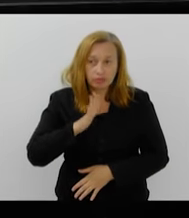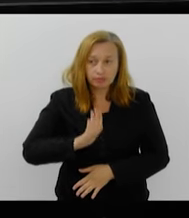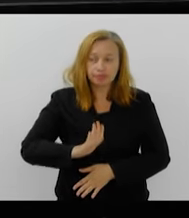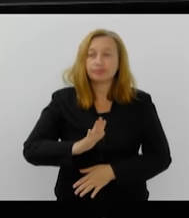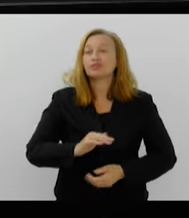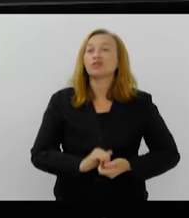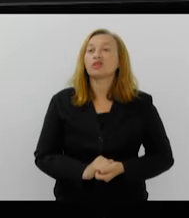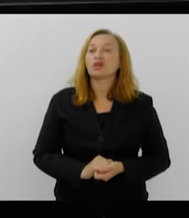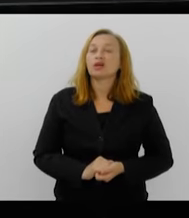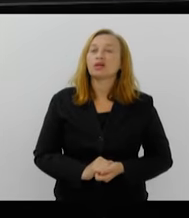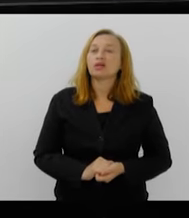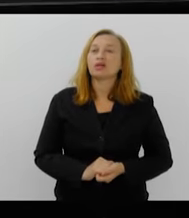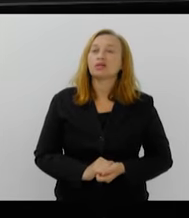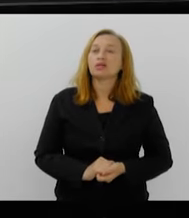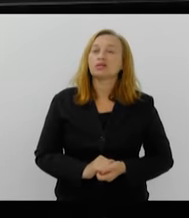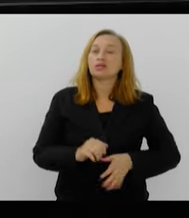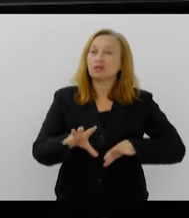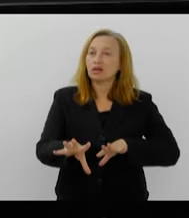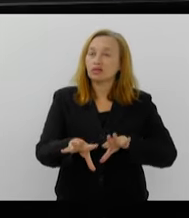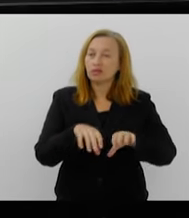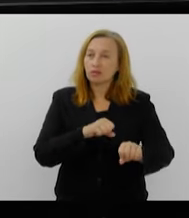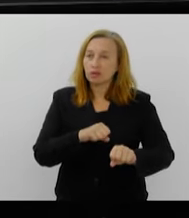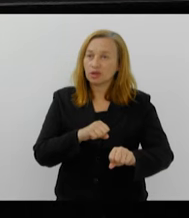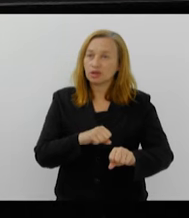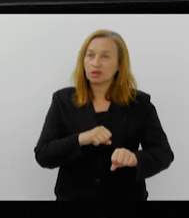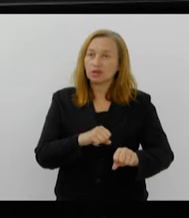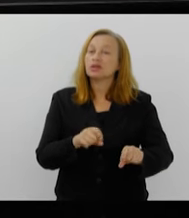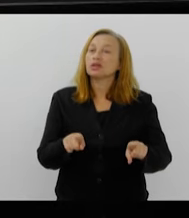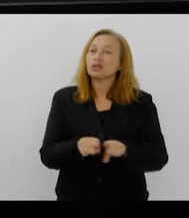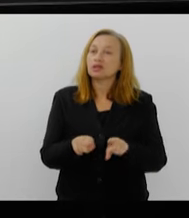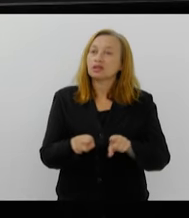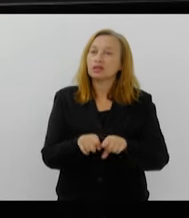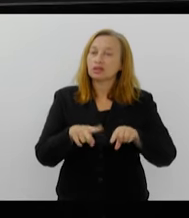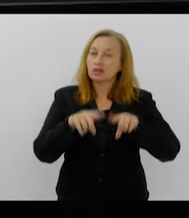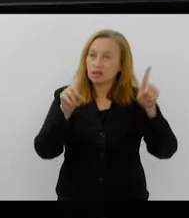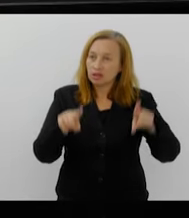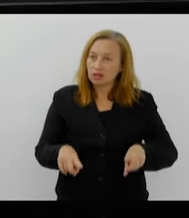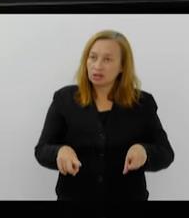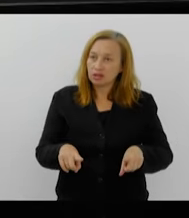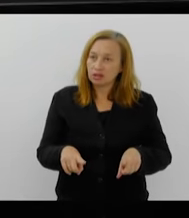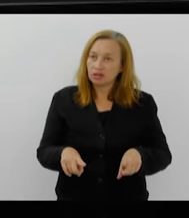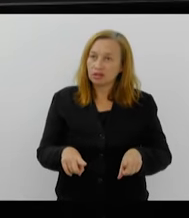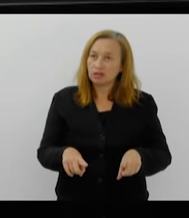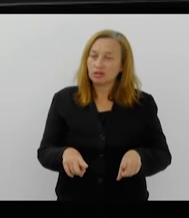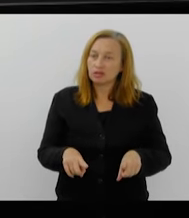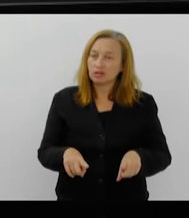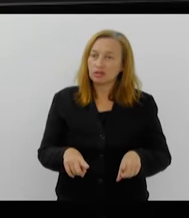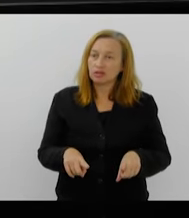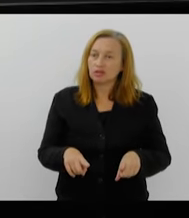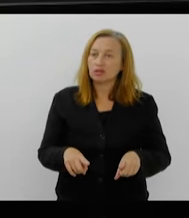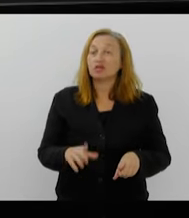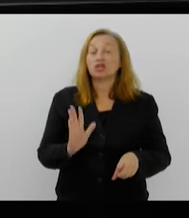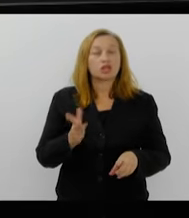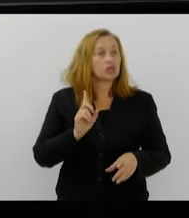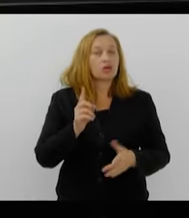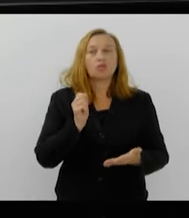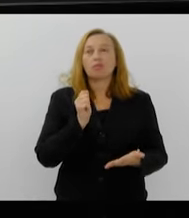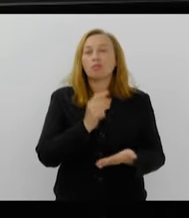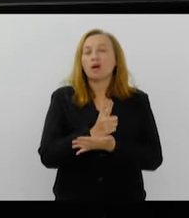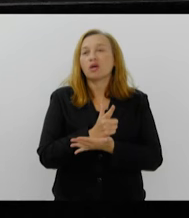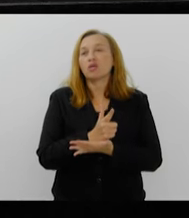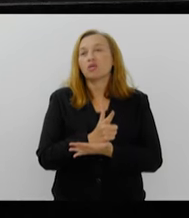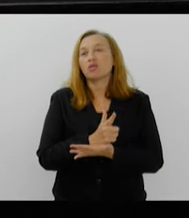aposentados, inativos, reformados, e também para os servidores, já que ele não pagou